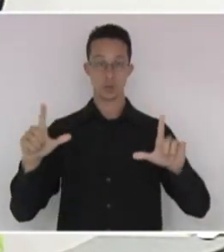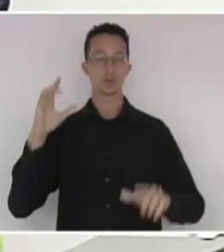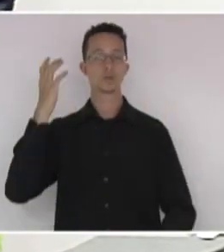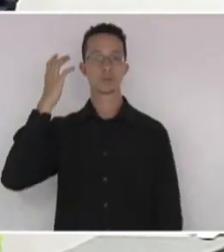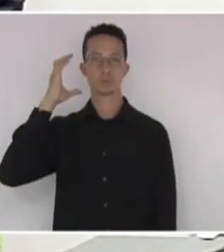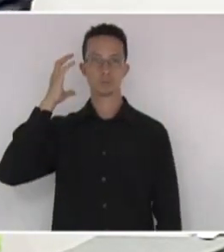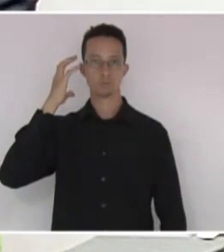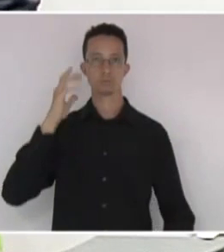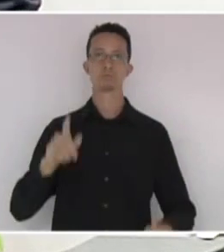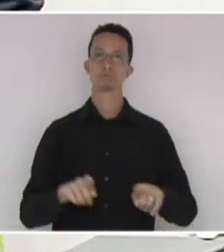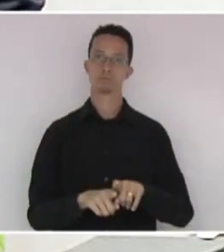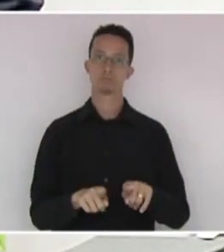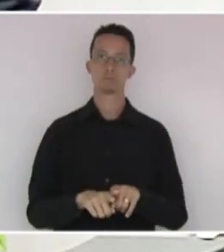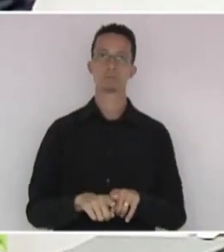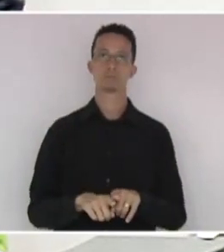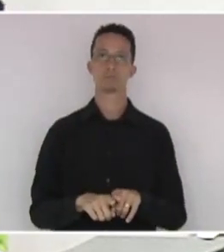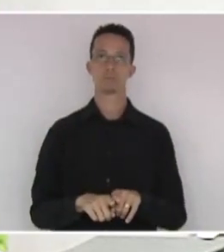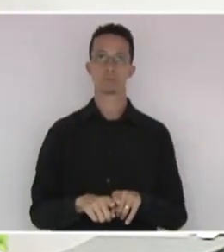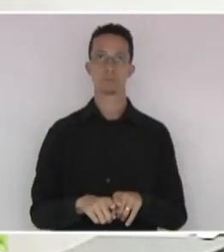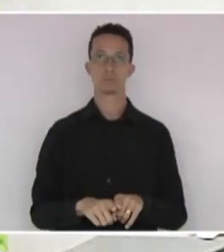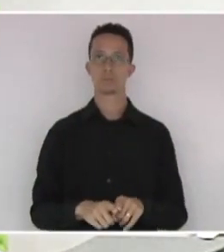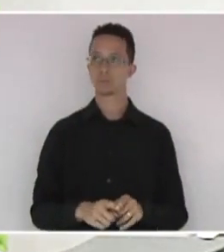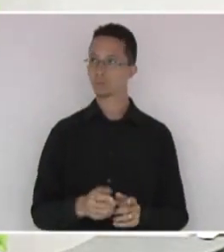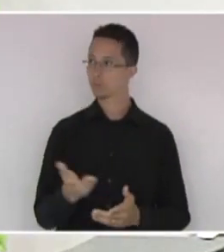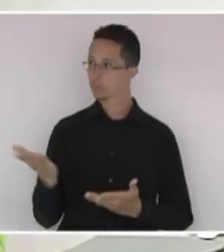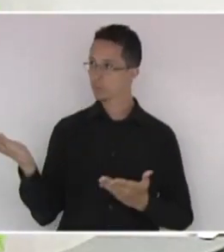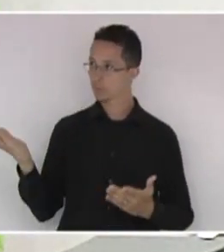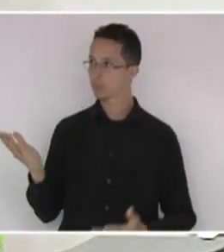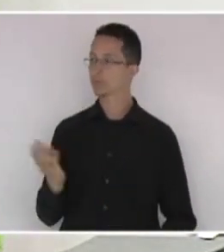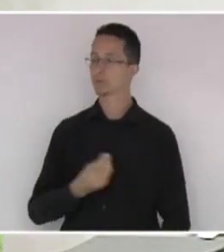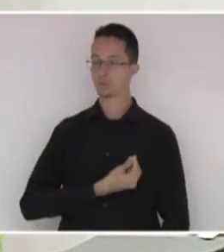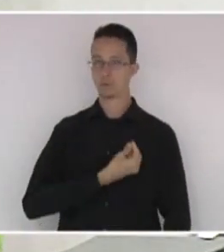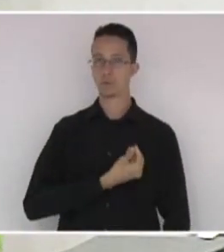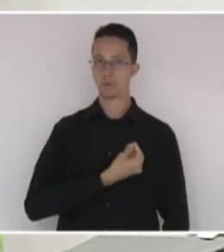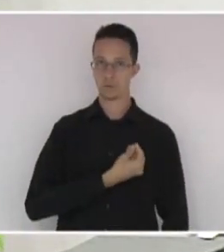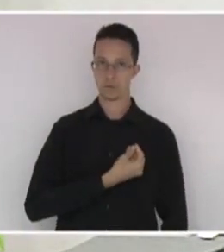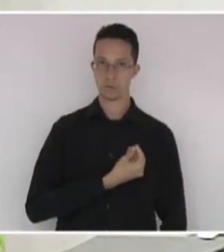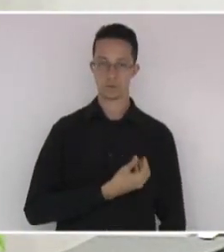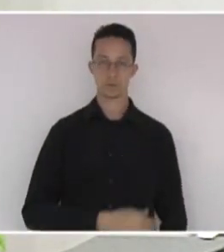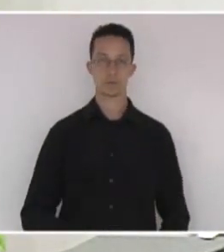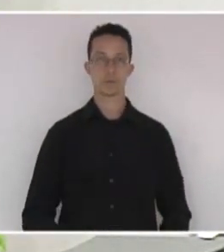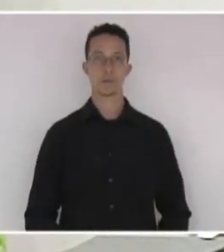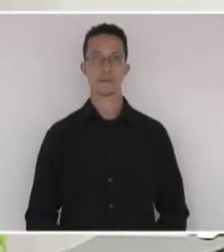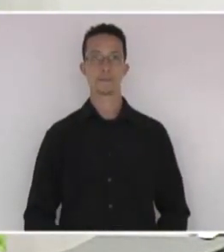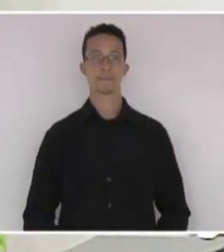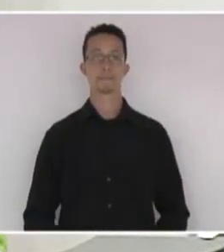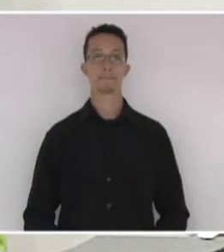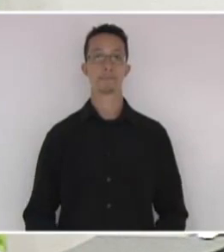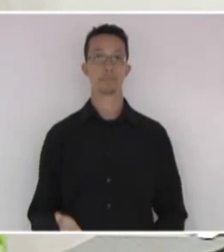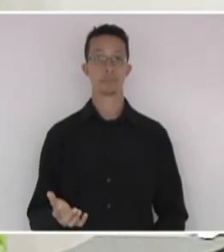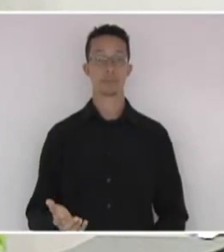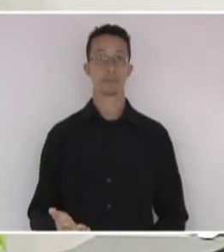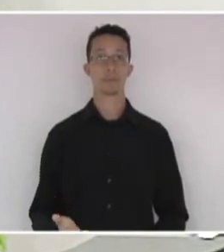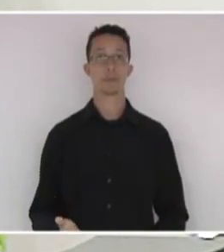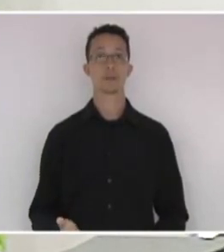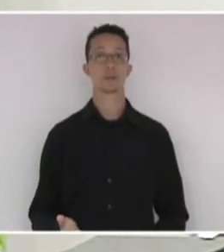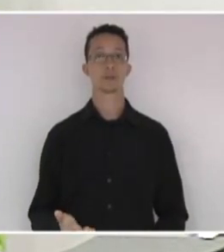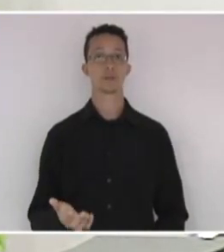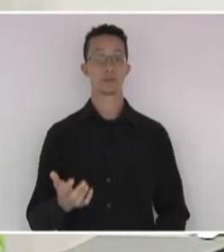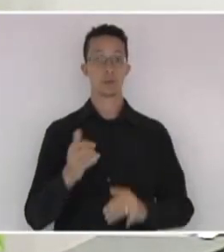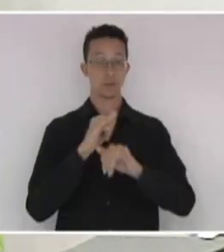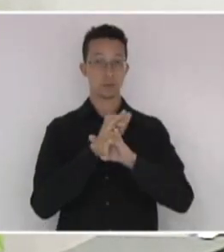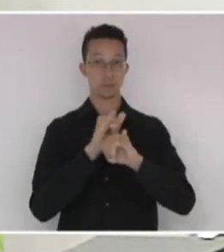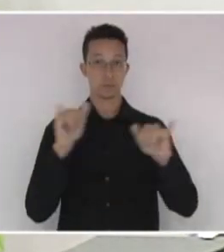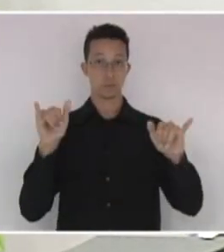TVAL também, e também aos catarinenses que estão aqui pessoalmente. Eu queria chamar a atenção e fazer um registro muito